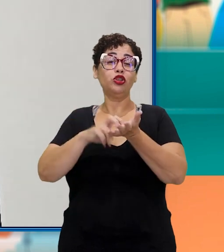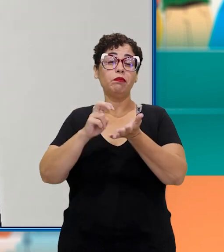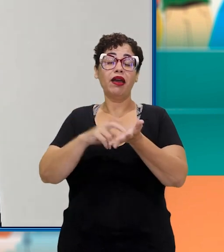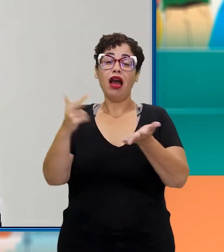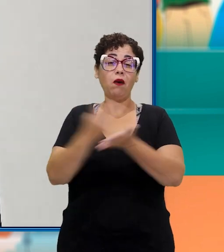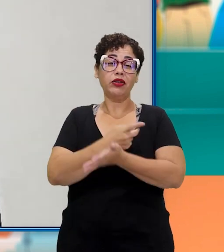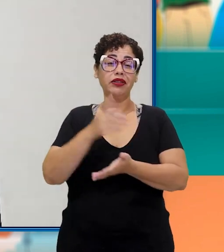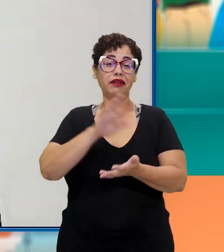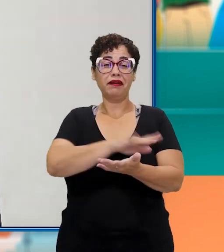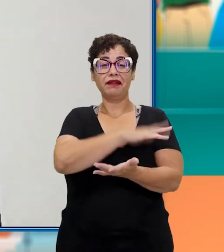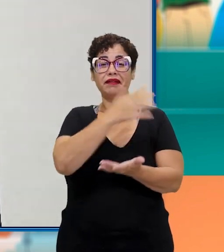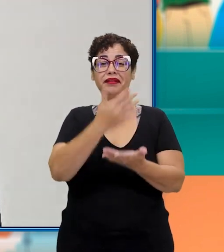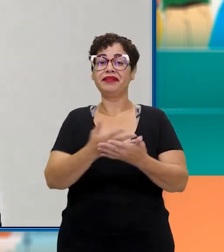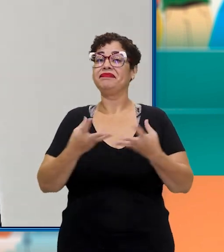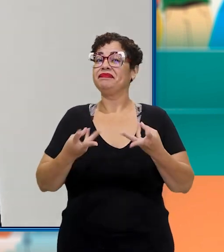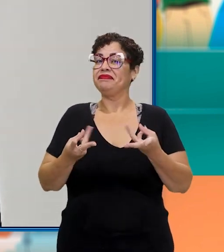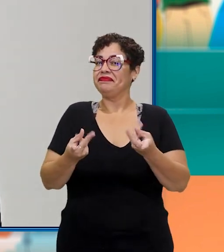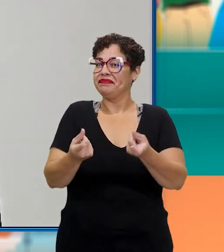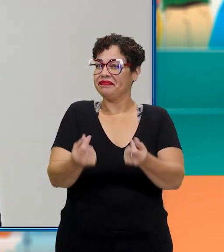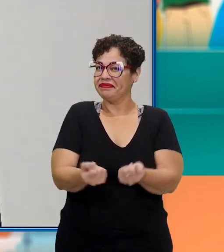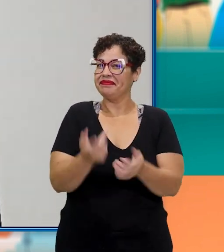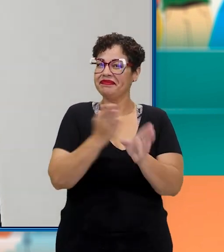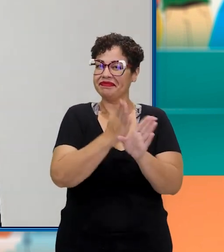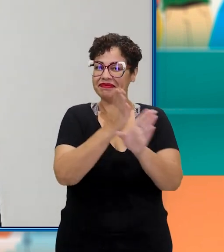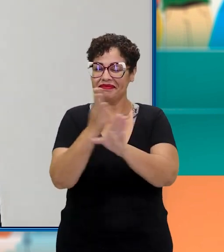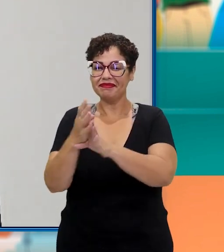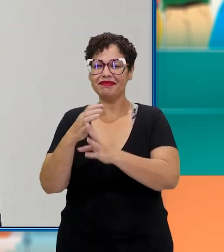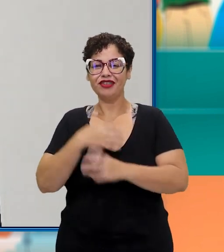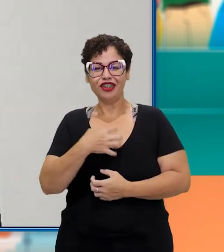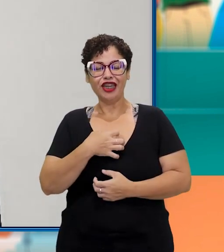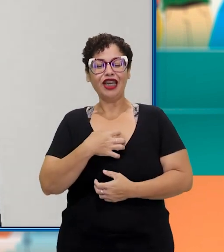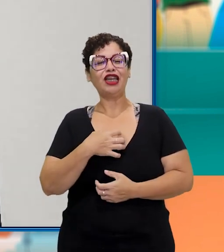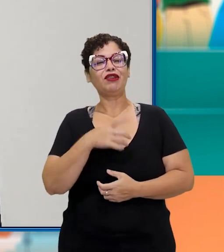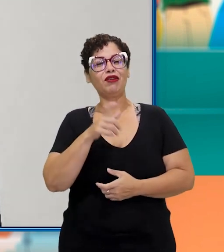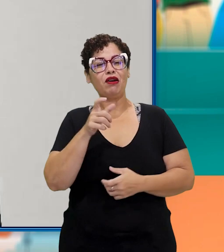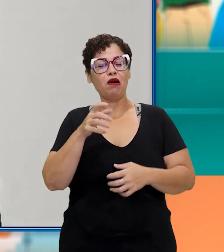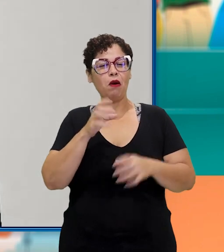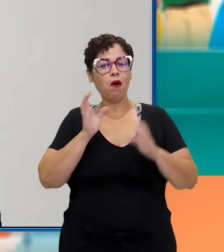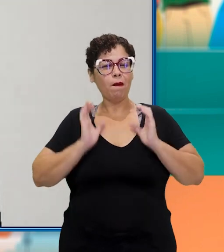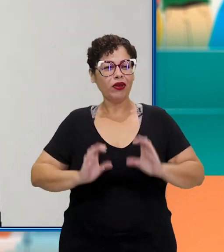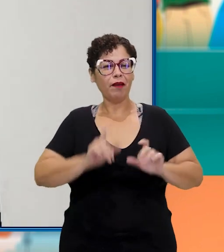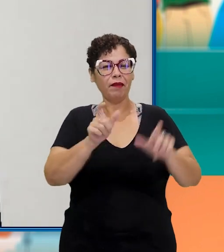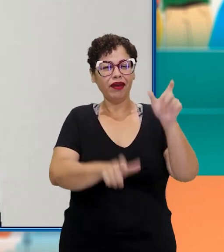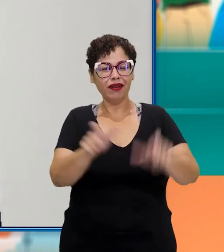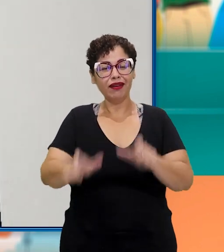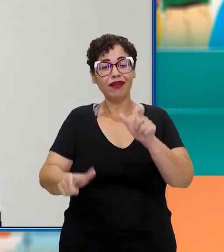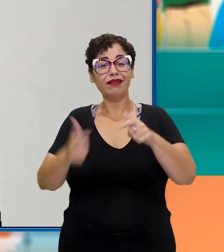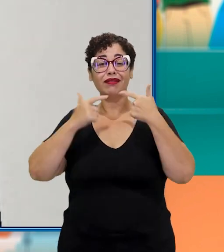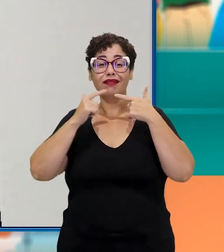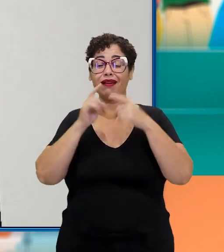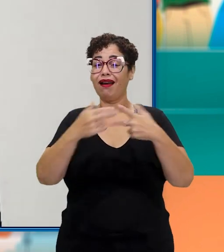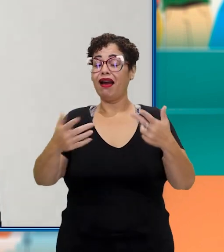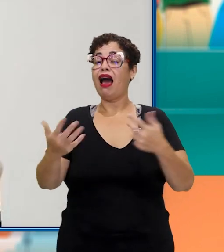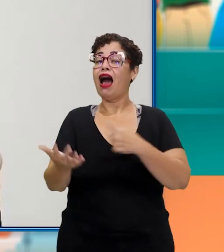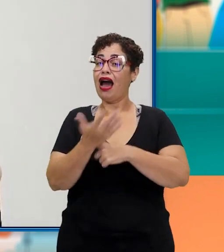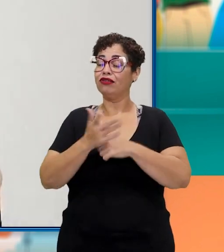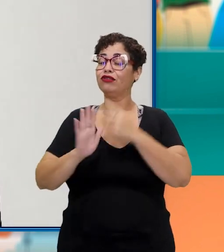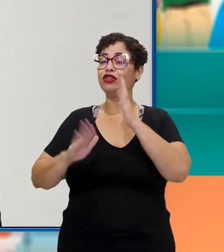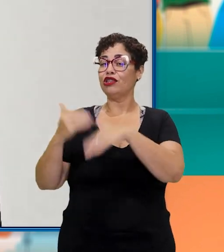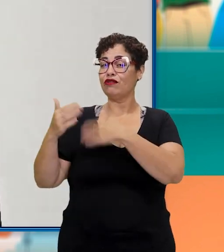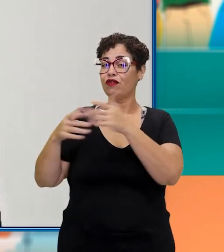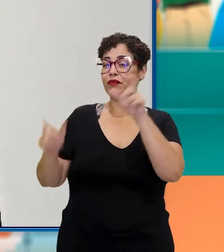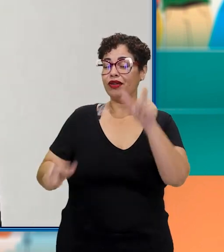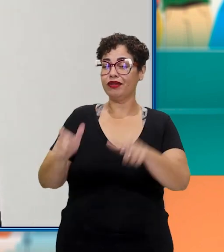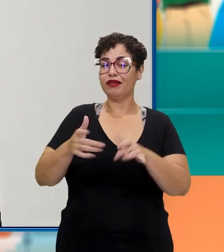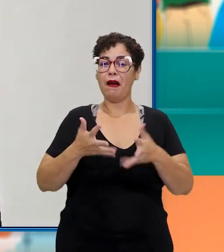de manhã. Olha que riqueza quando aprendemos a identificar o temperamento do estudante e utilizar isso como ferramenta